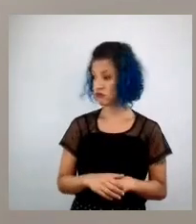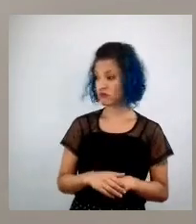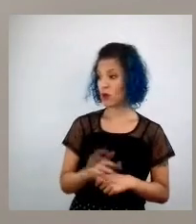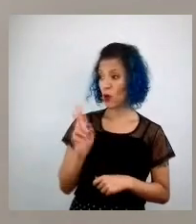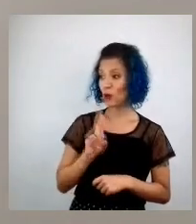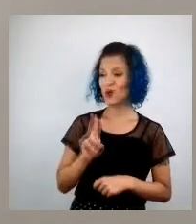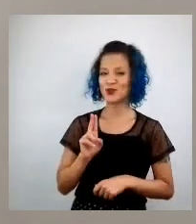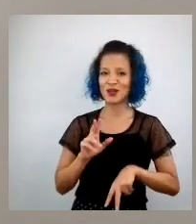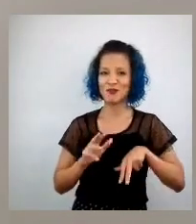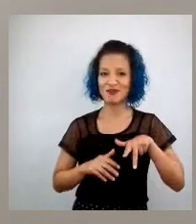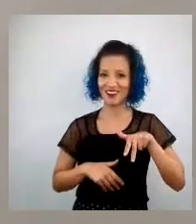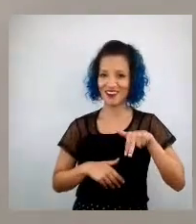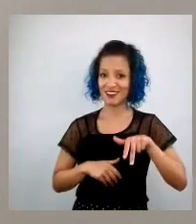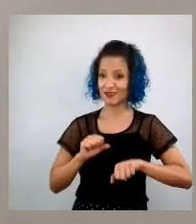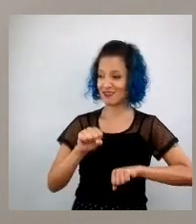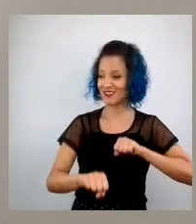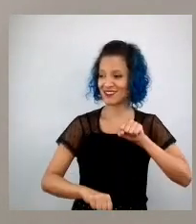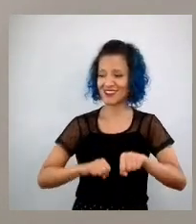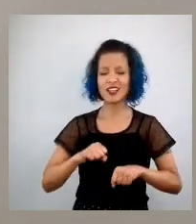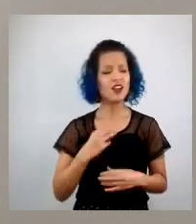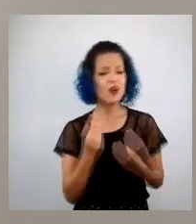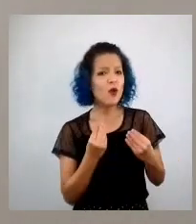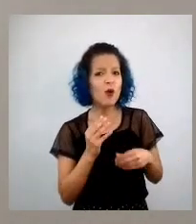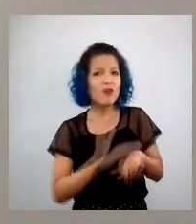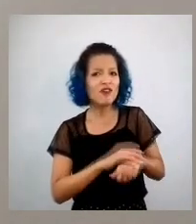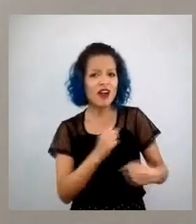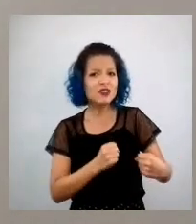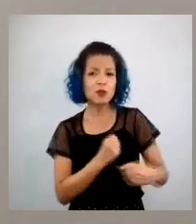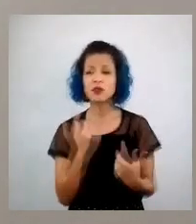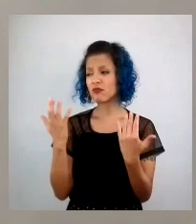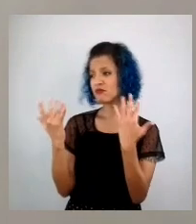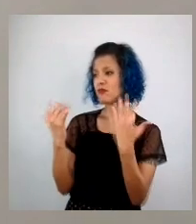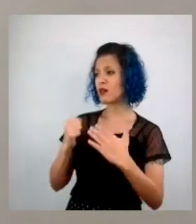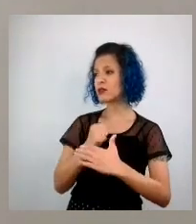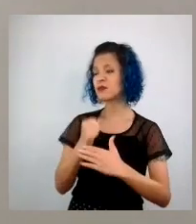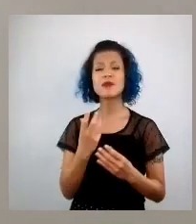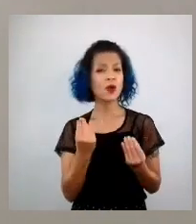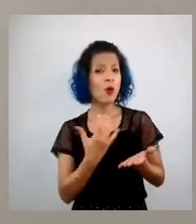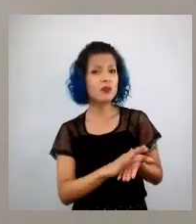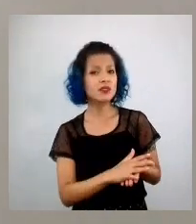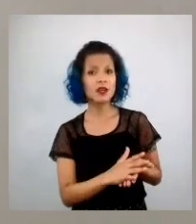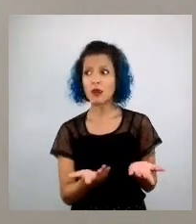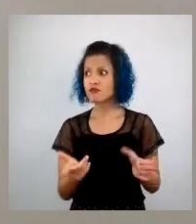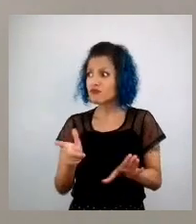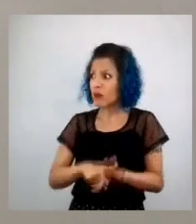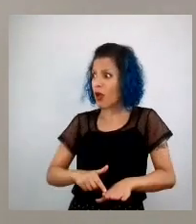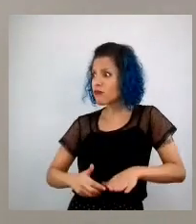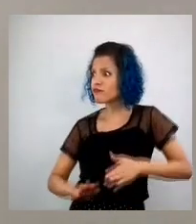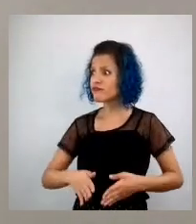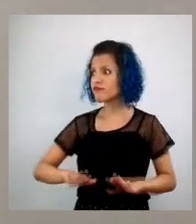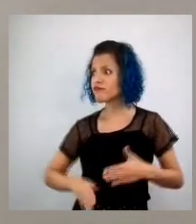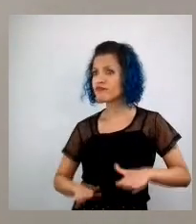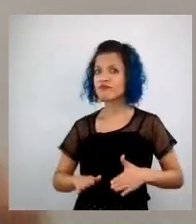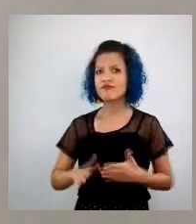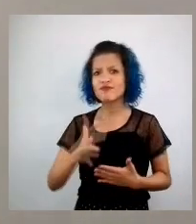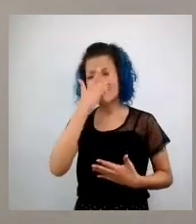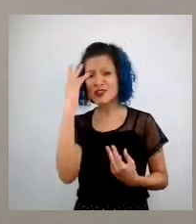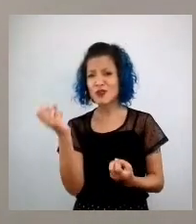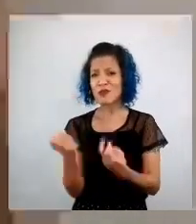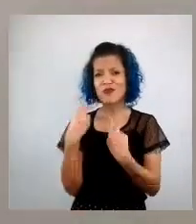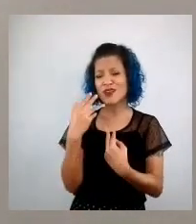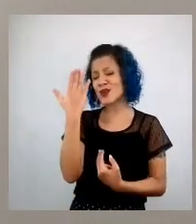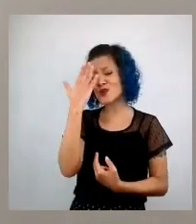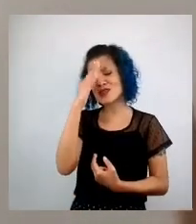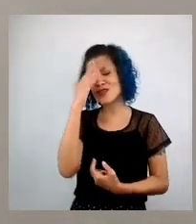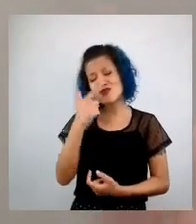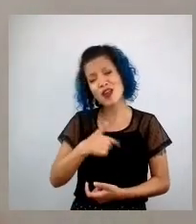você faz comida com a mão? Como que você samba, a gente, com o pé? E as pessoas não entendiam como eu fazia as coisas e eu